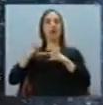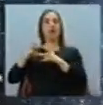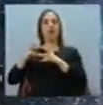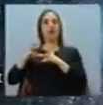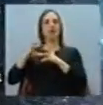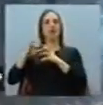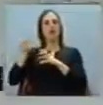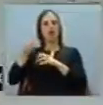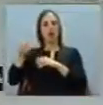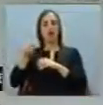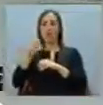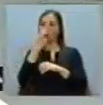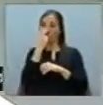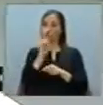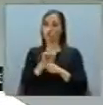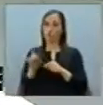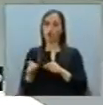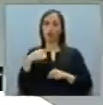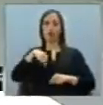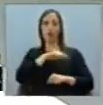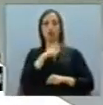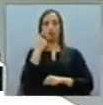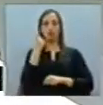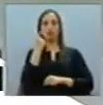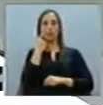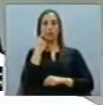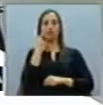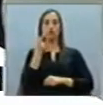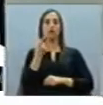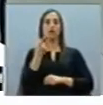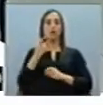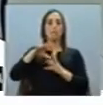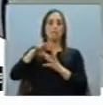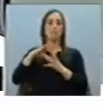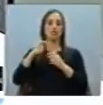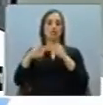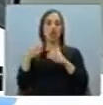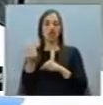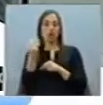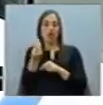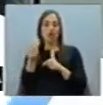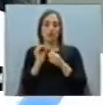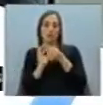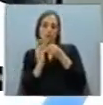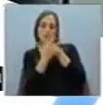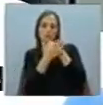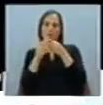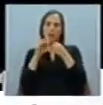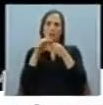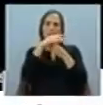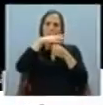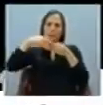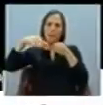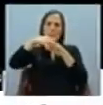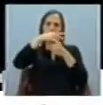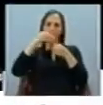isto é particularmente curioso por uma razão simples. Nós conhecemos estrelas jovens perto de nós que têm discos de poeira à sua volta. Nós sabemos para que é que